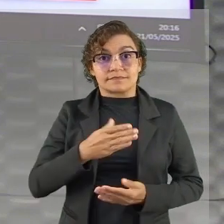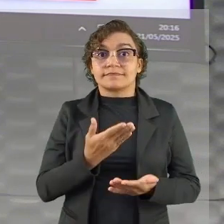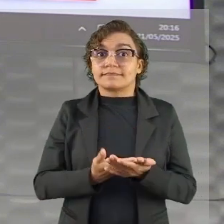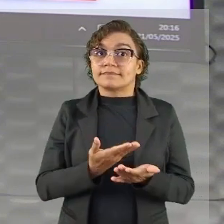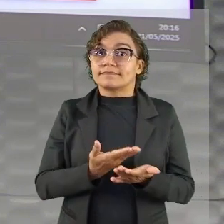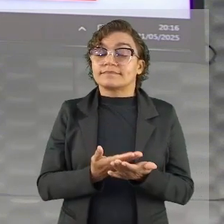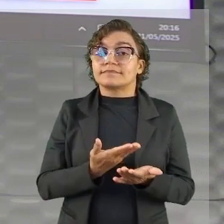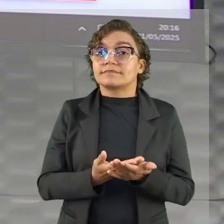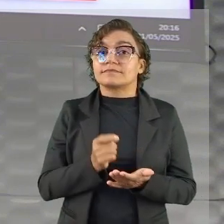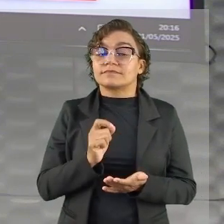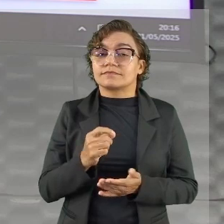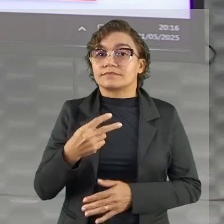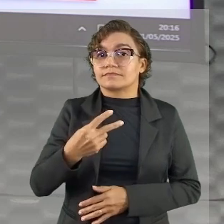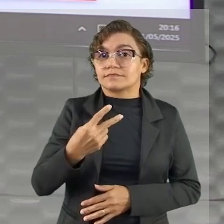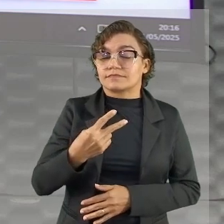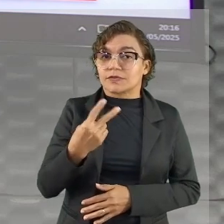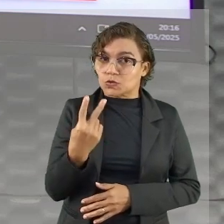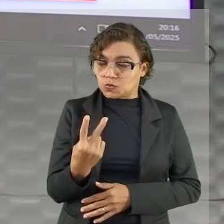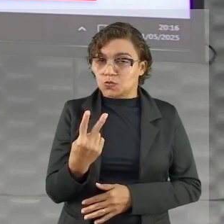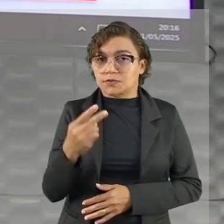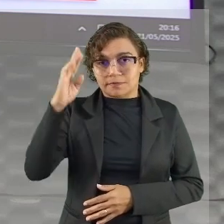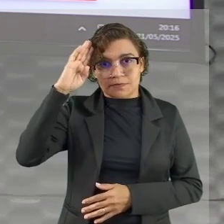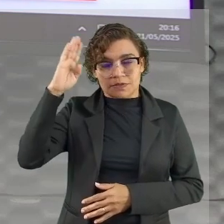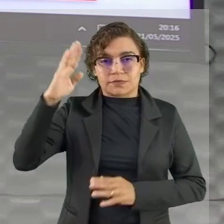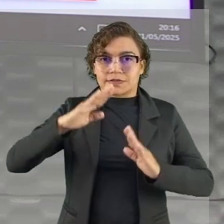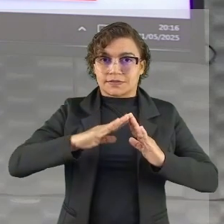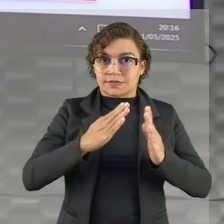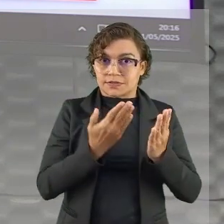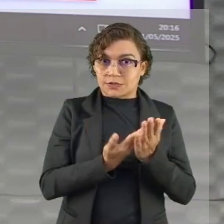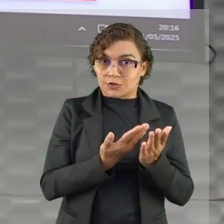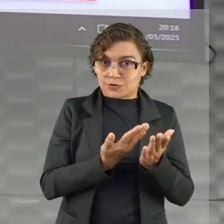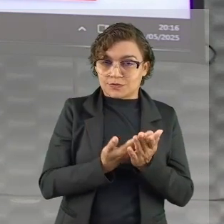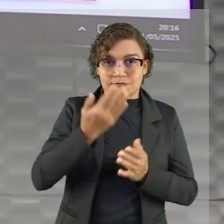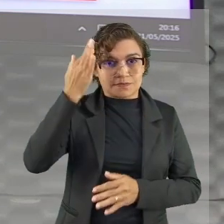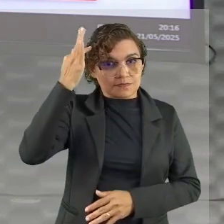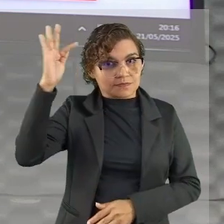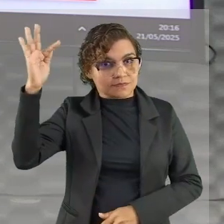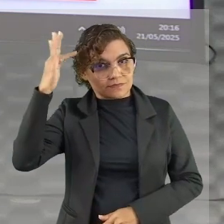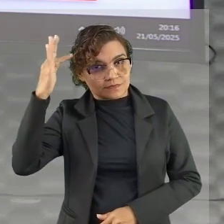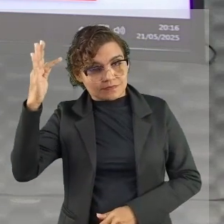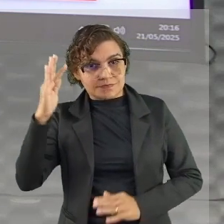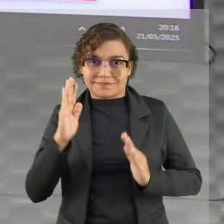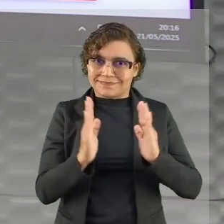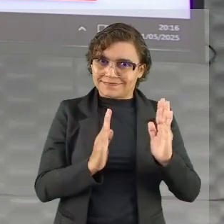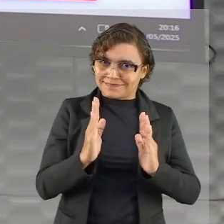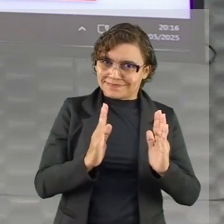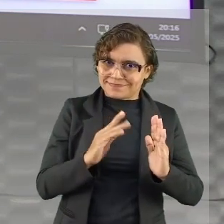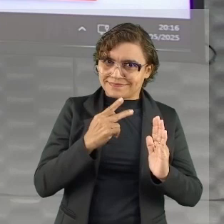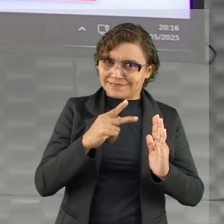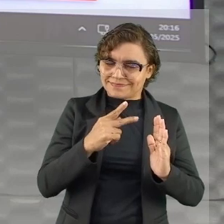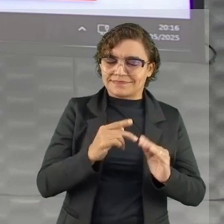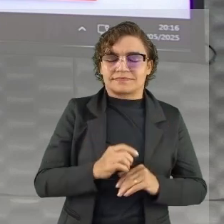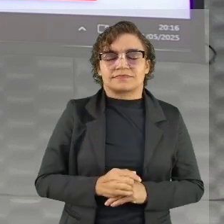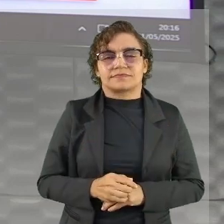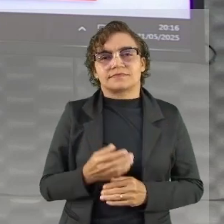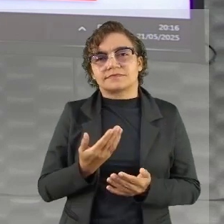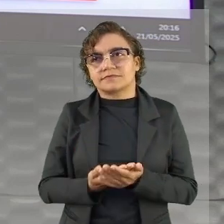ali as duas principais escolas filosóficas desse período.